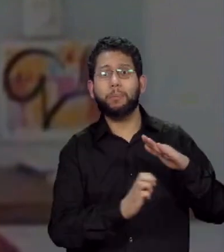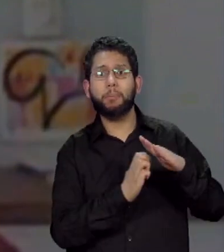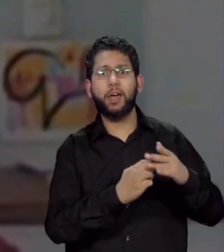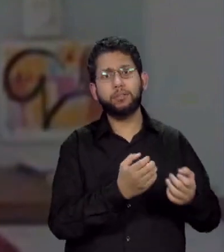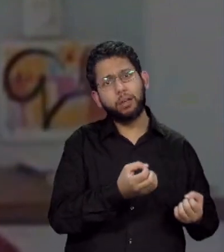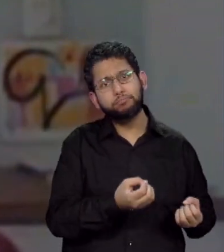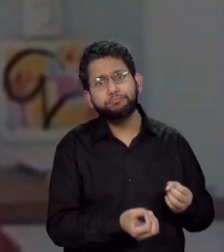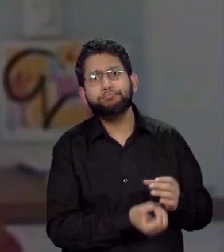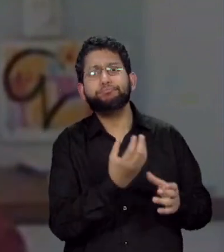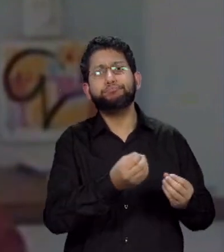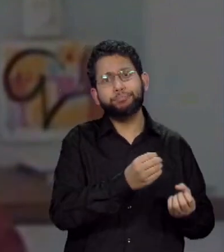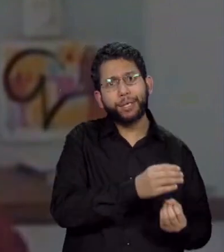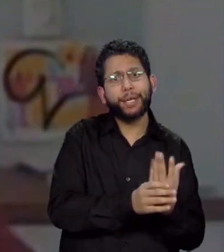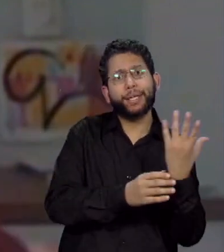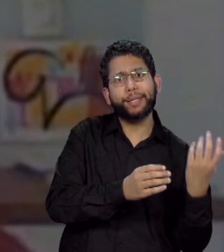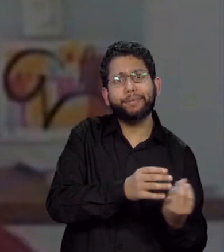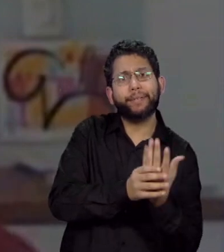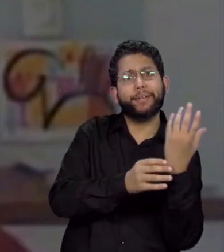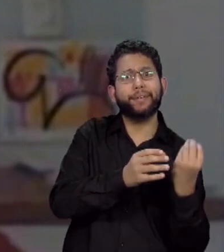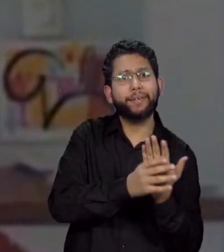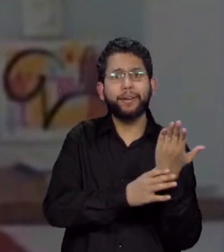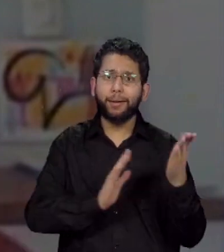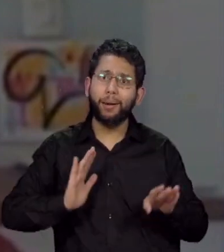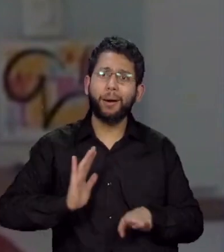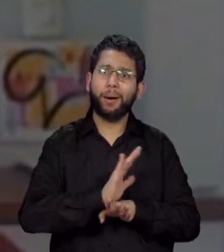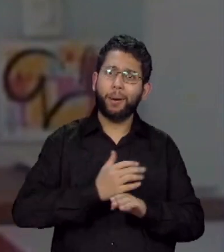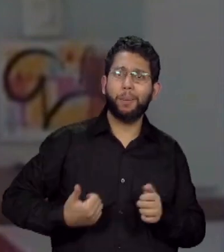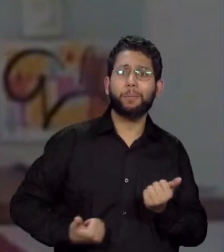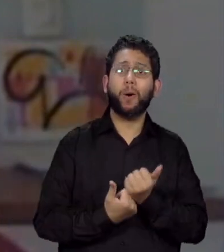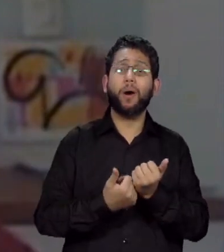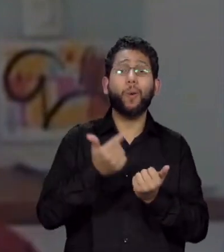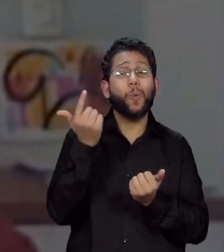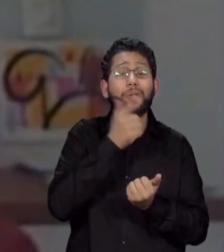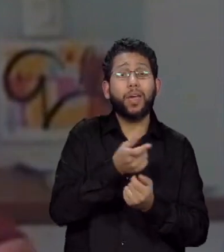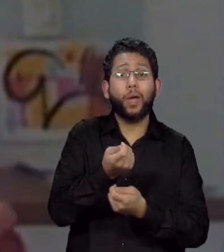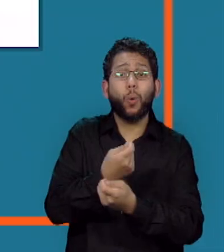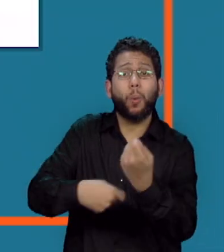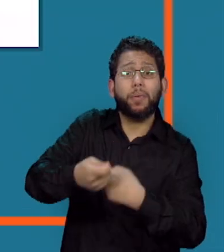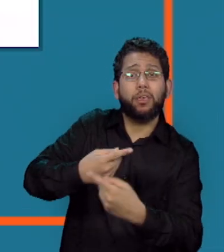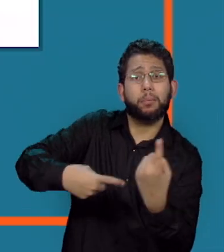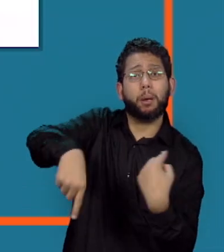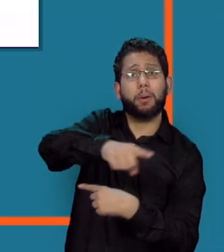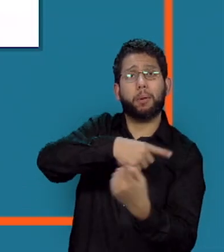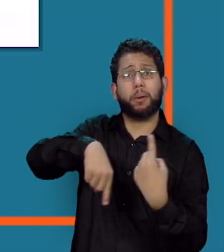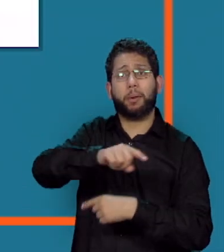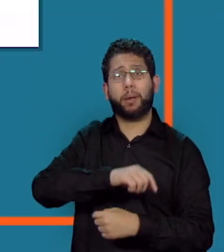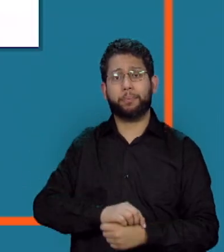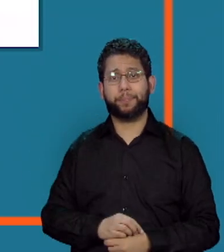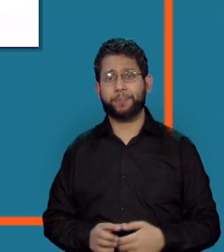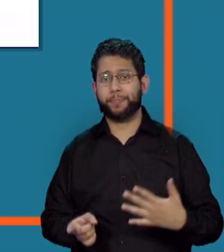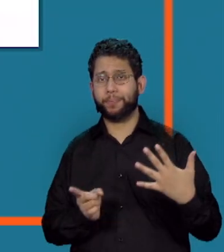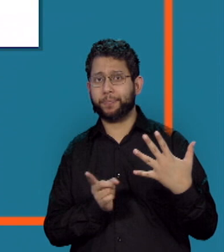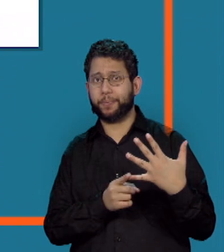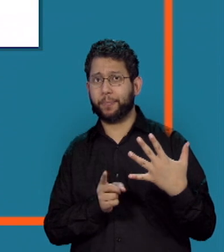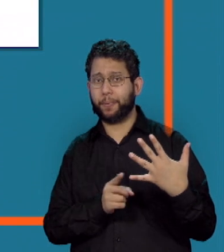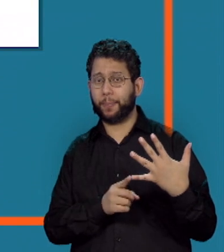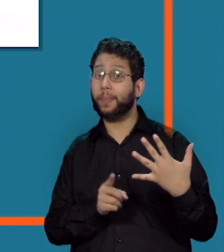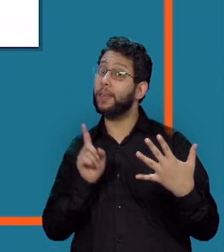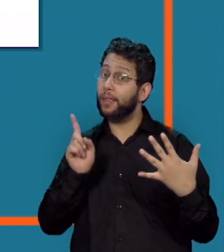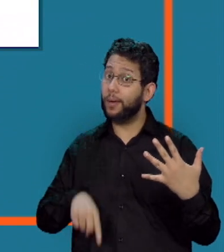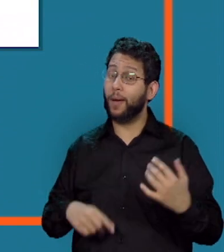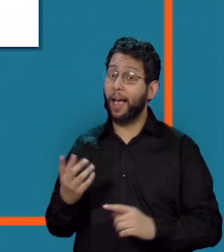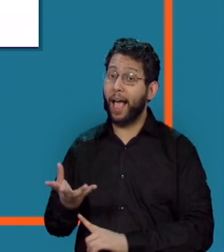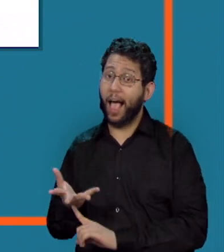equipes trabalhando, para que haja essa economia girando, né? E um quinto eixo é o eixo das